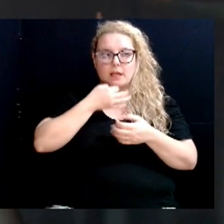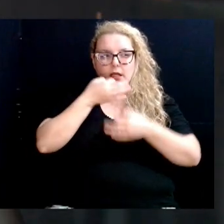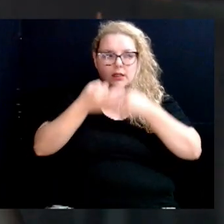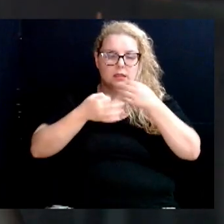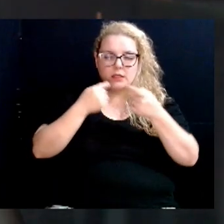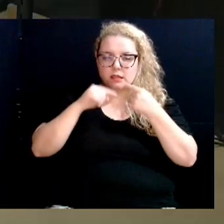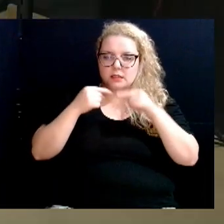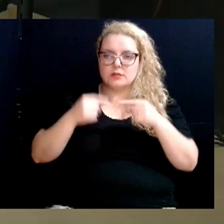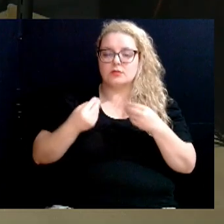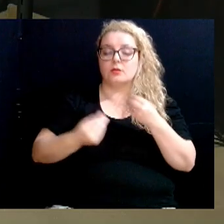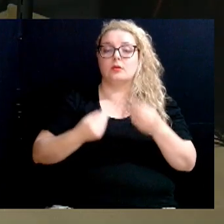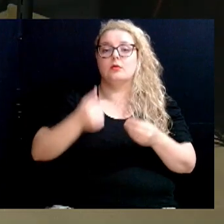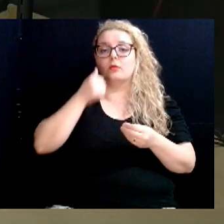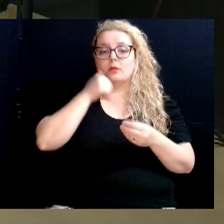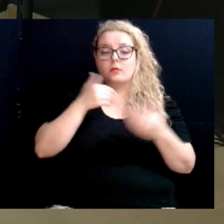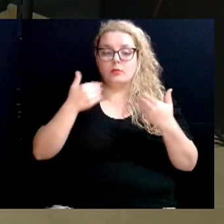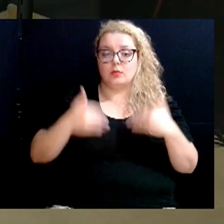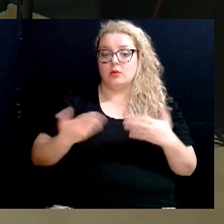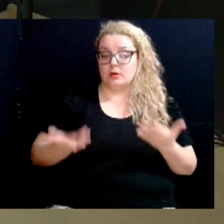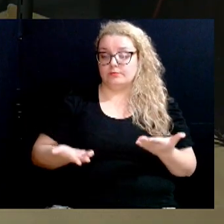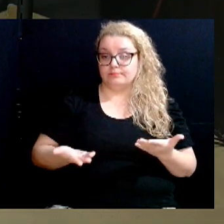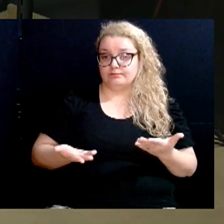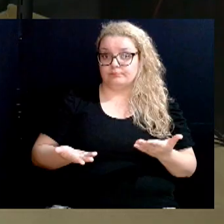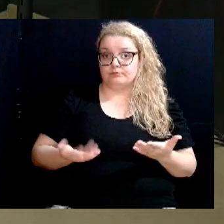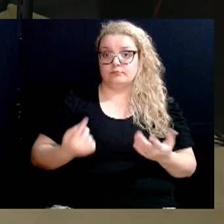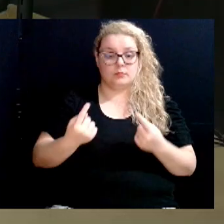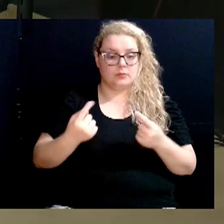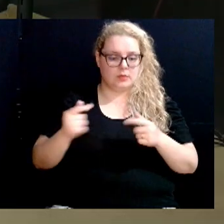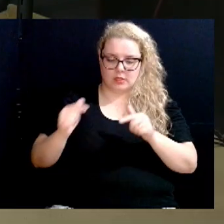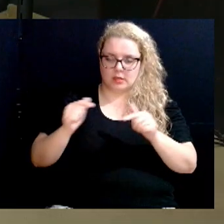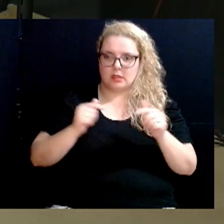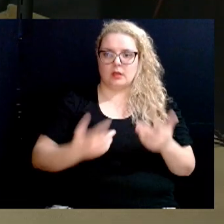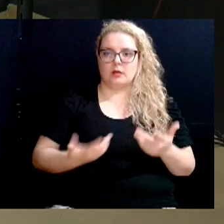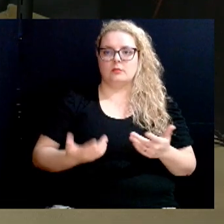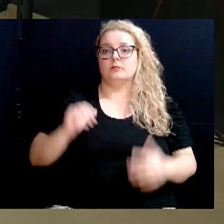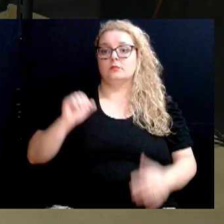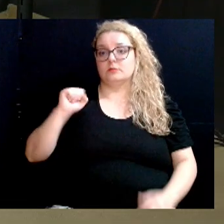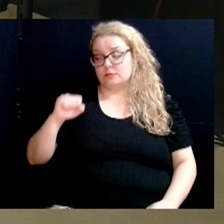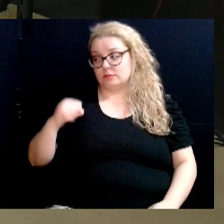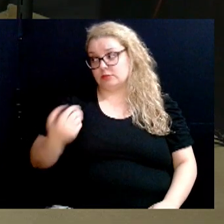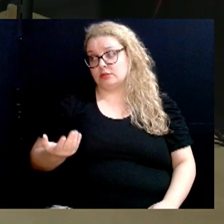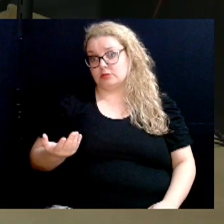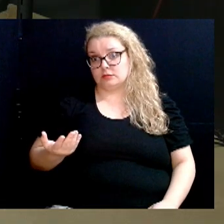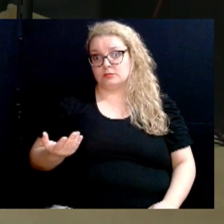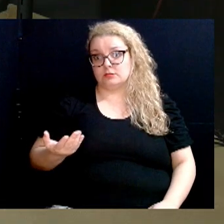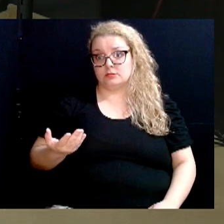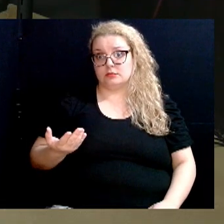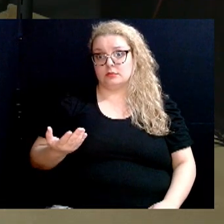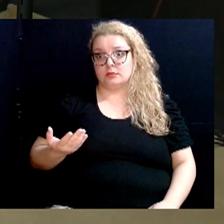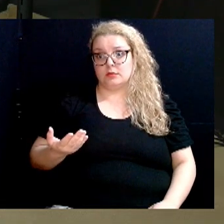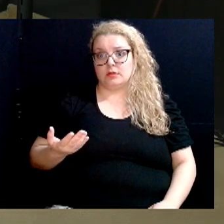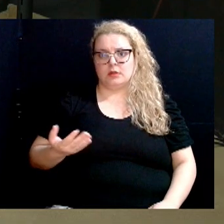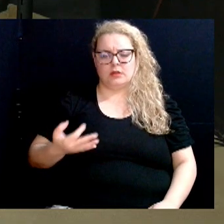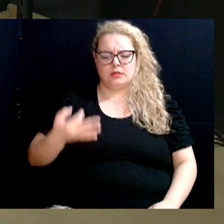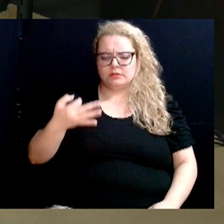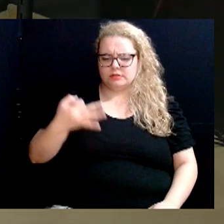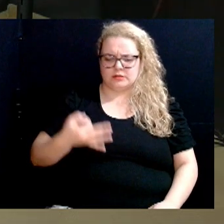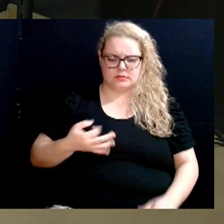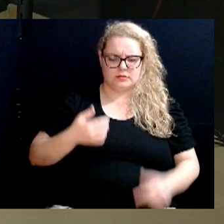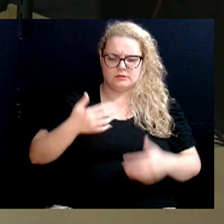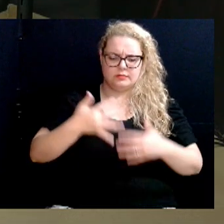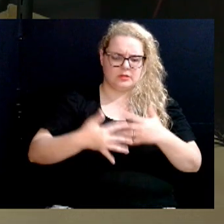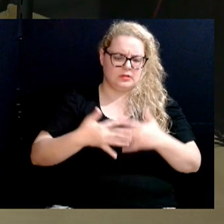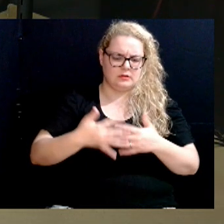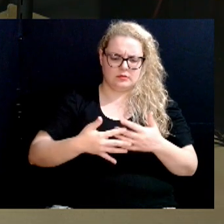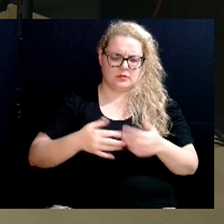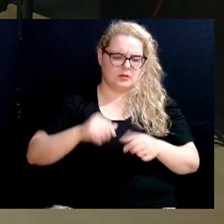ser. E em cada canto. Sim. Né? Isso com certeza vai atrapalhar a maneira que a gente lida com a mudança do nosso